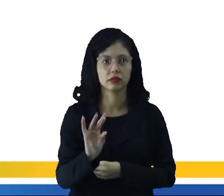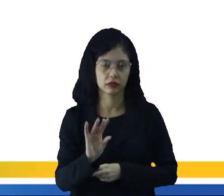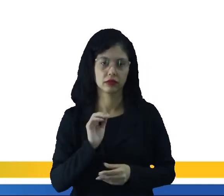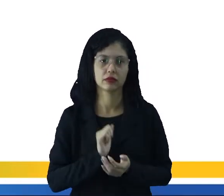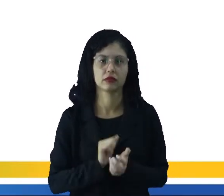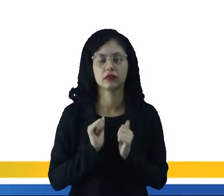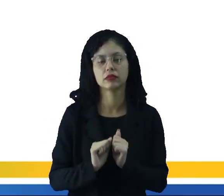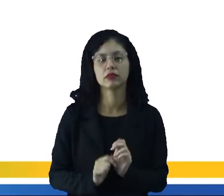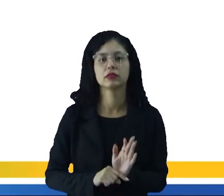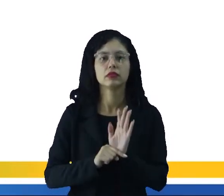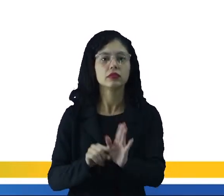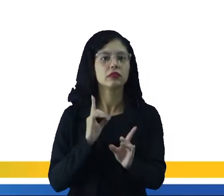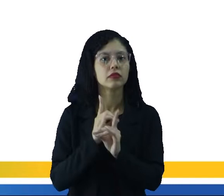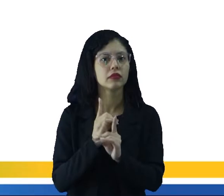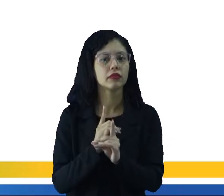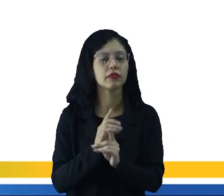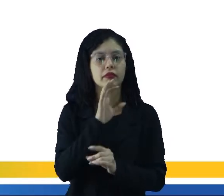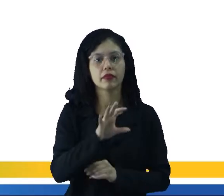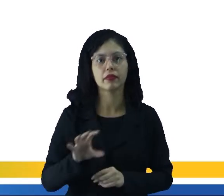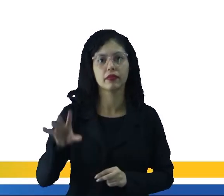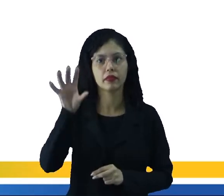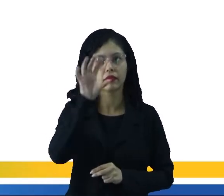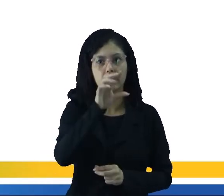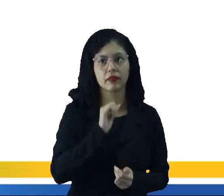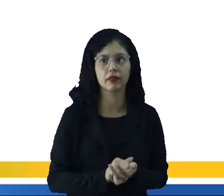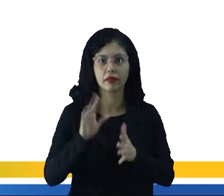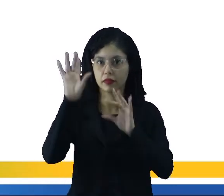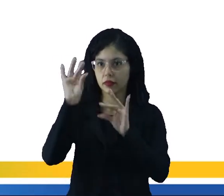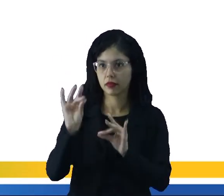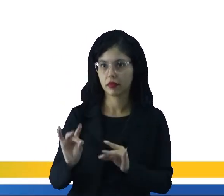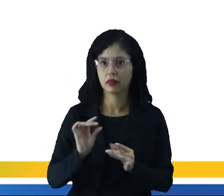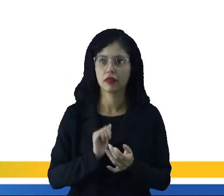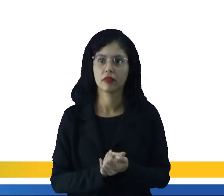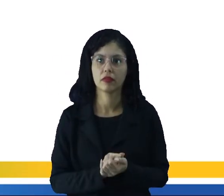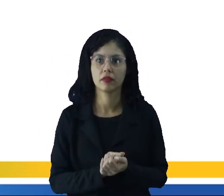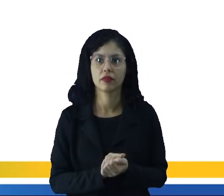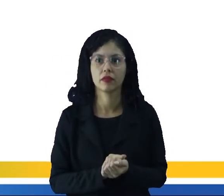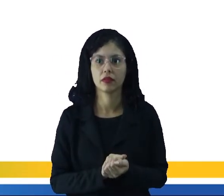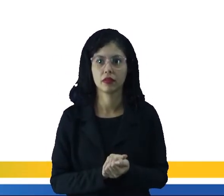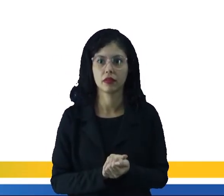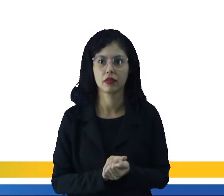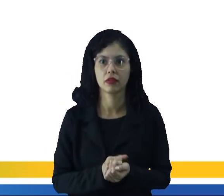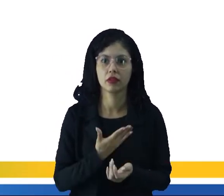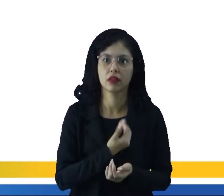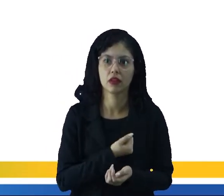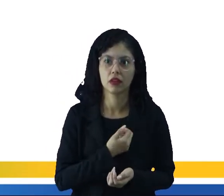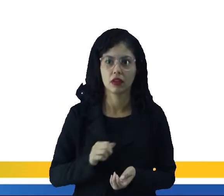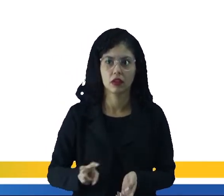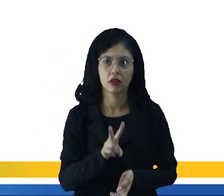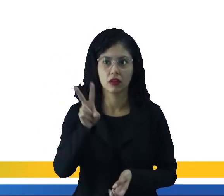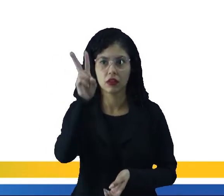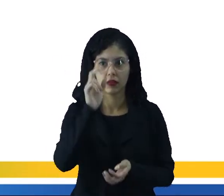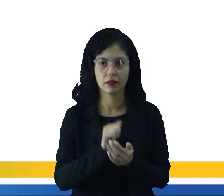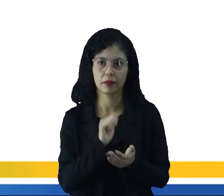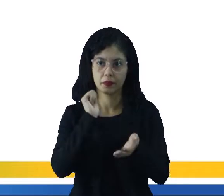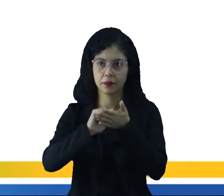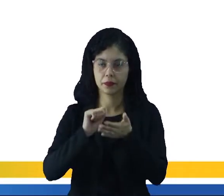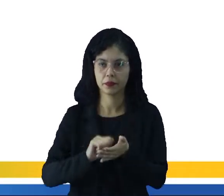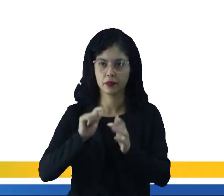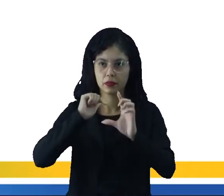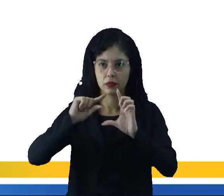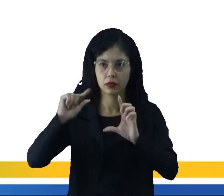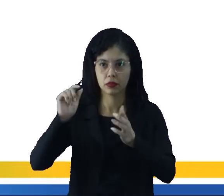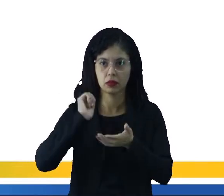aí que você pode encontrar nos mapas. Então, aí olha o detalhe, assim como aconteceu com a escala numérica. Os valores da